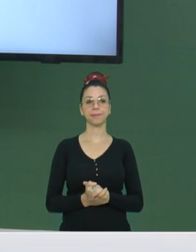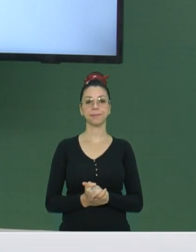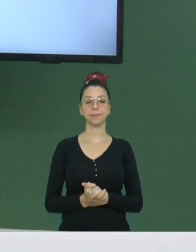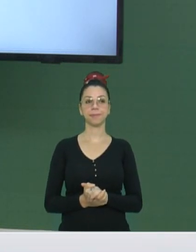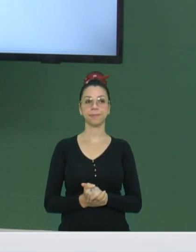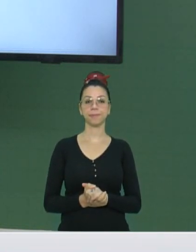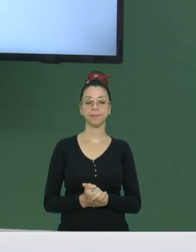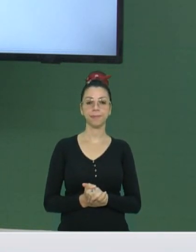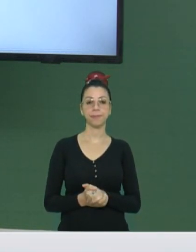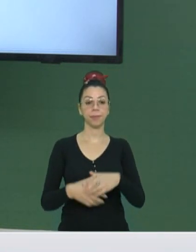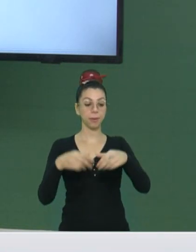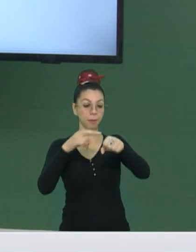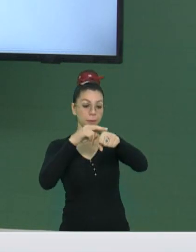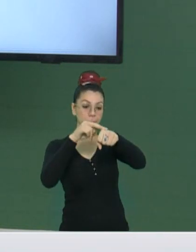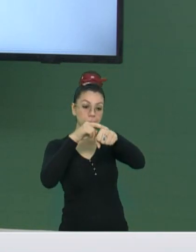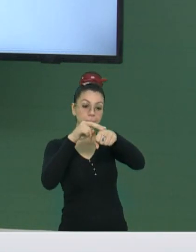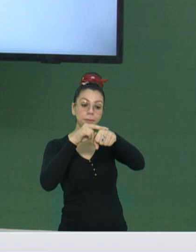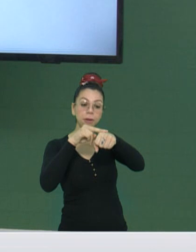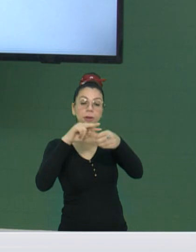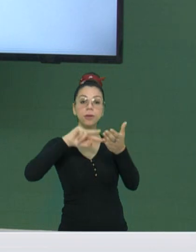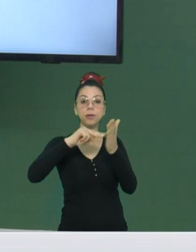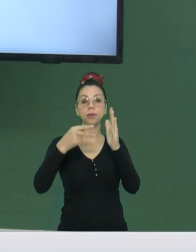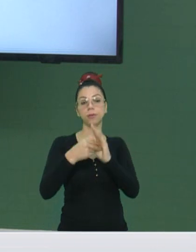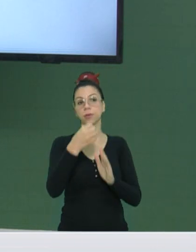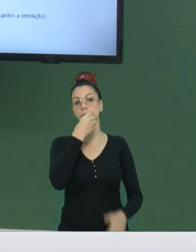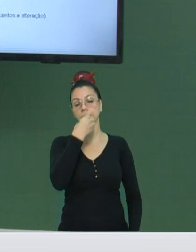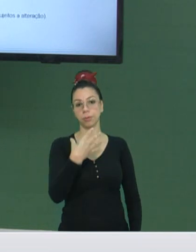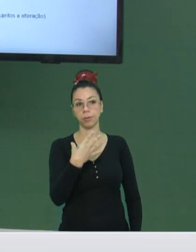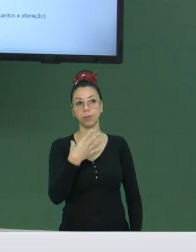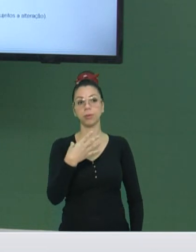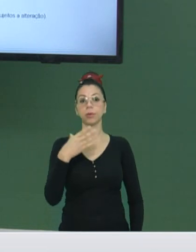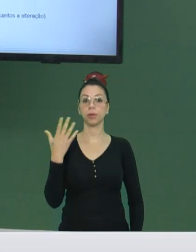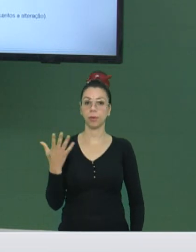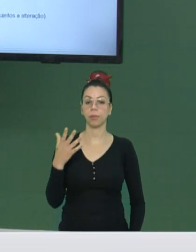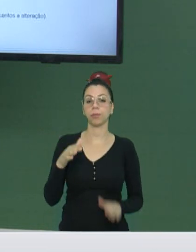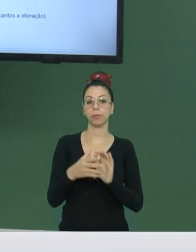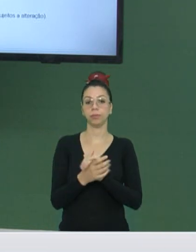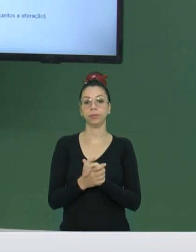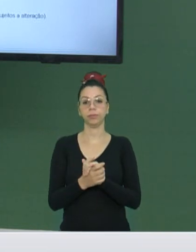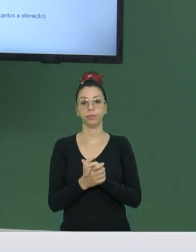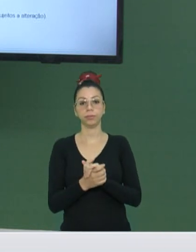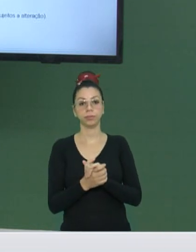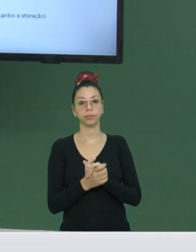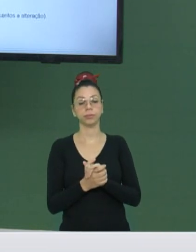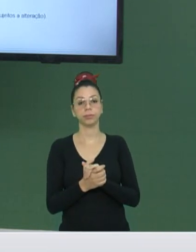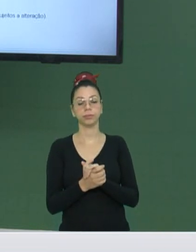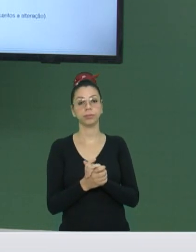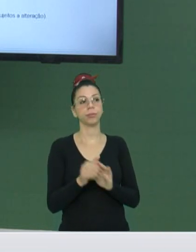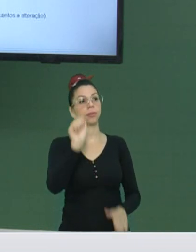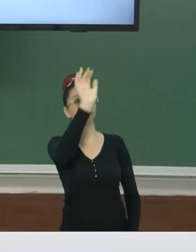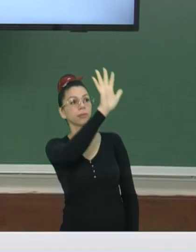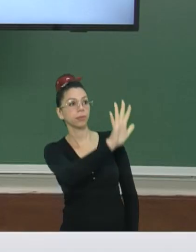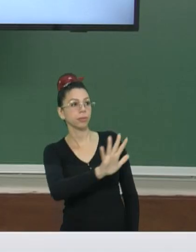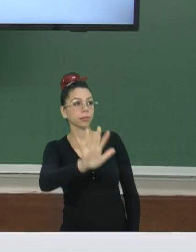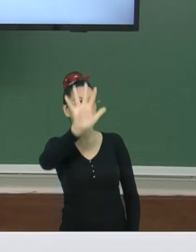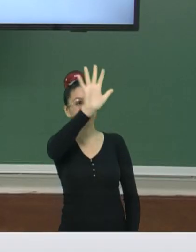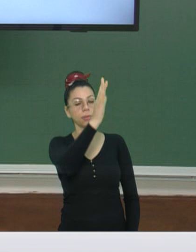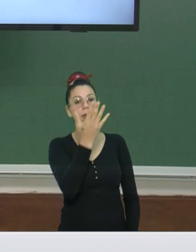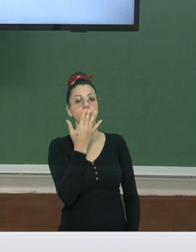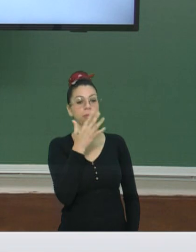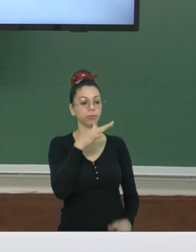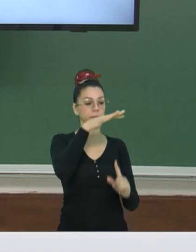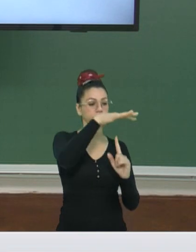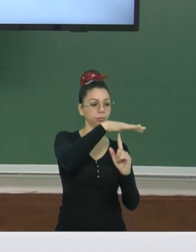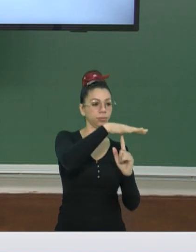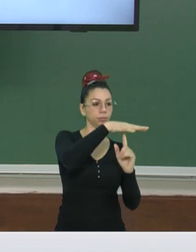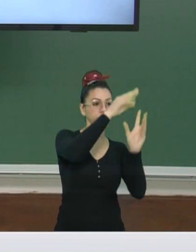O que está em verde significa que está satisfatório. Veja que a professora Gláucia, ela pegou o Paraná pintado aqui e